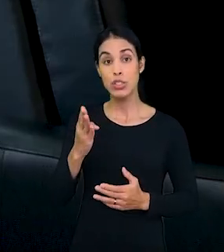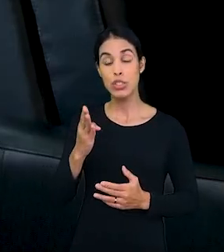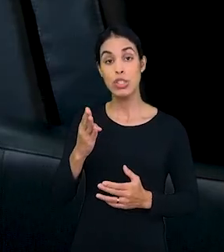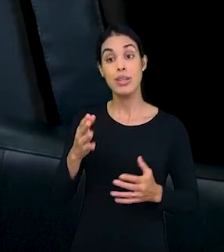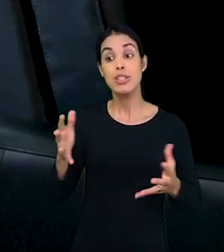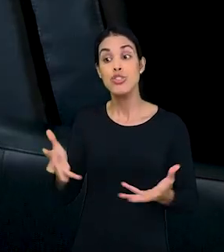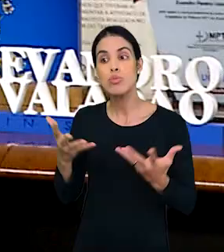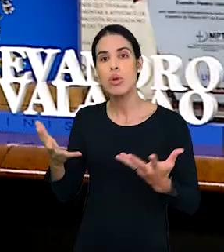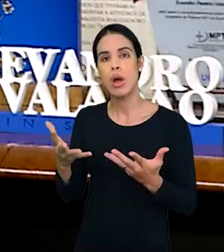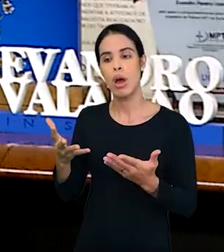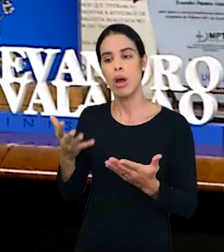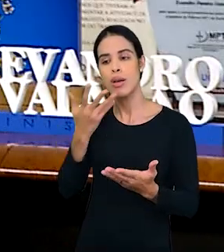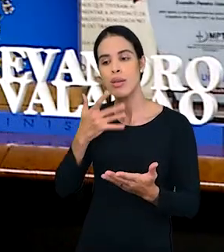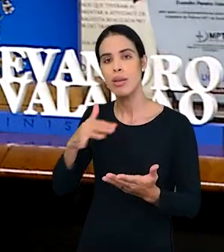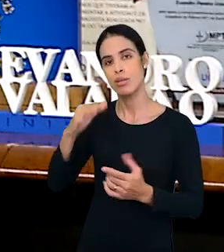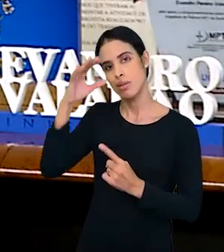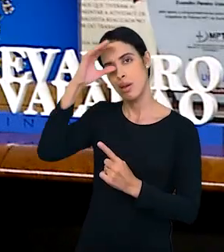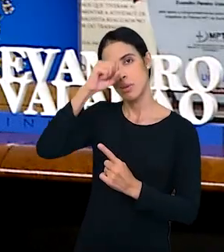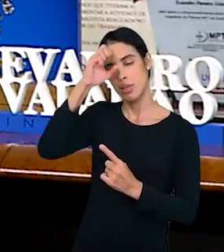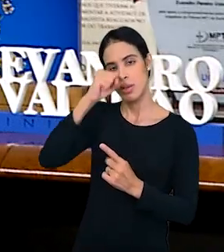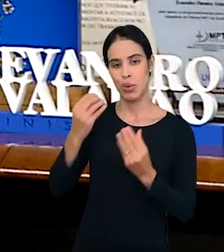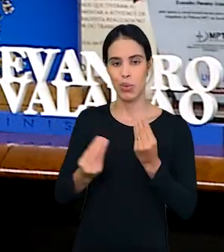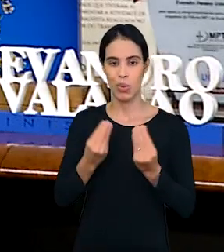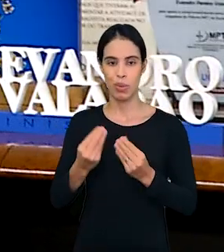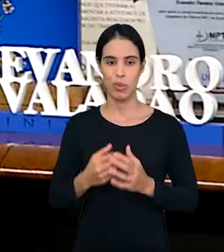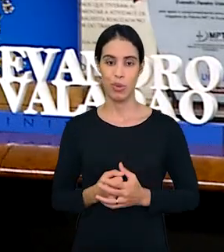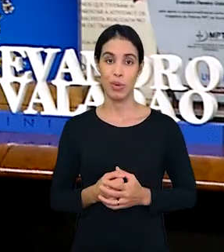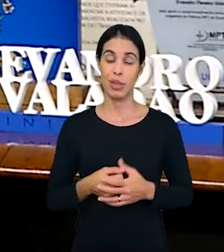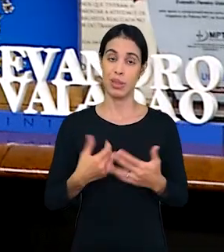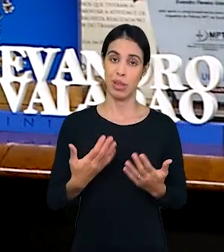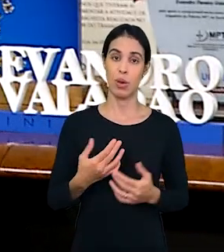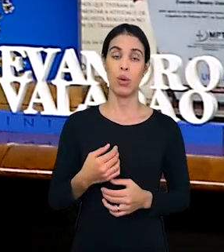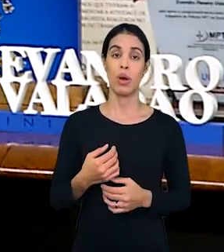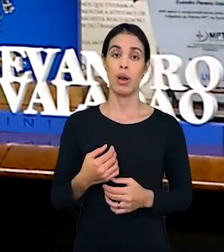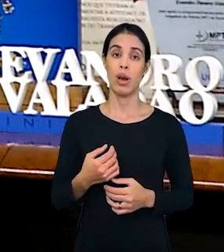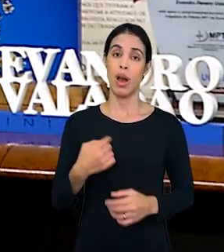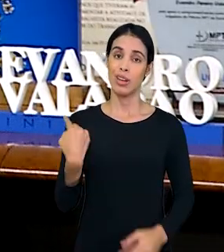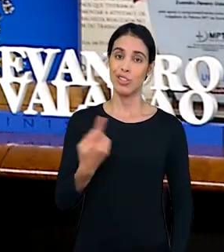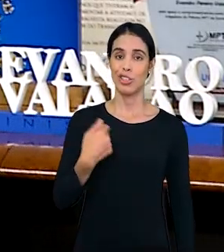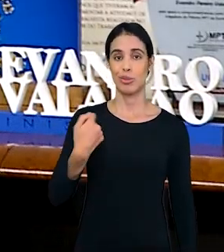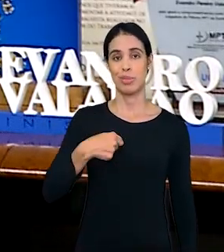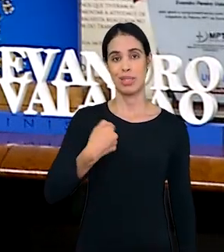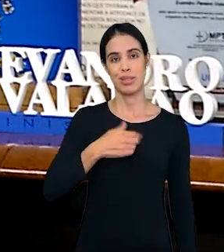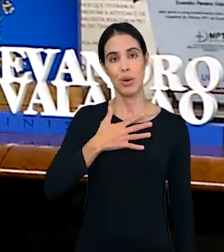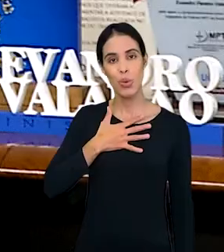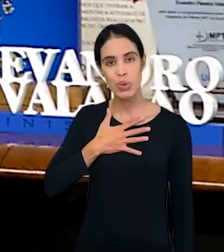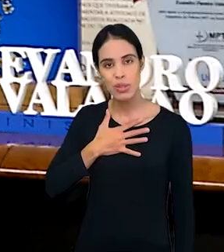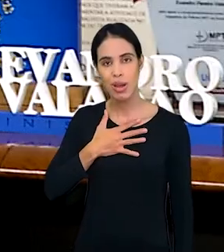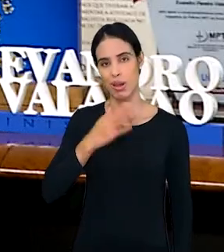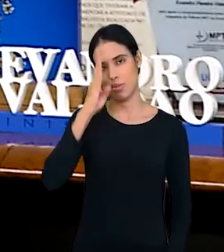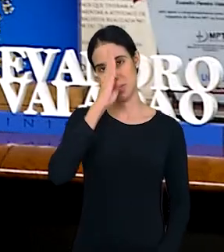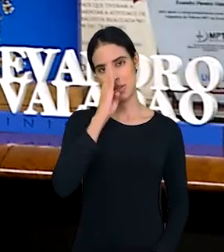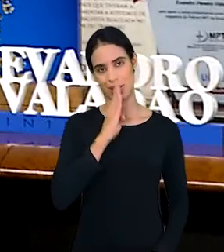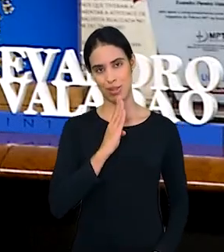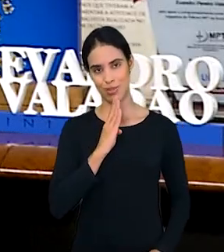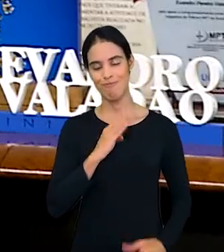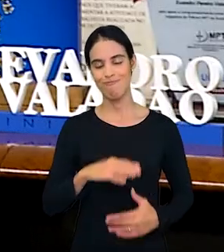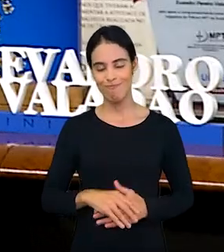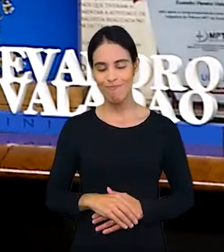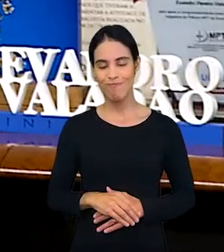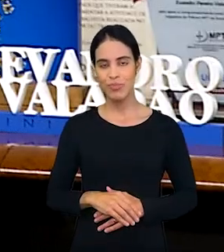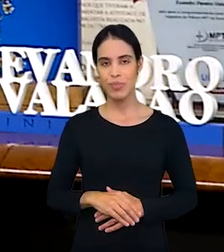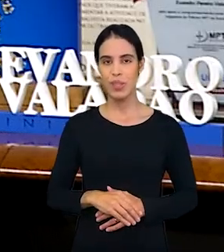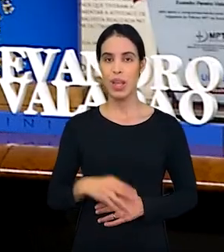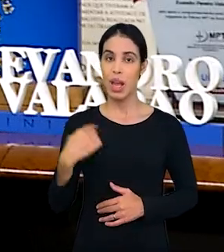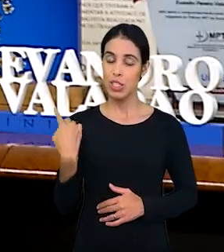estímulo à aprendizagem? Eu digo assim, nós precisamos gostar de nossa gente. O Brasil é um país que precisa gostar da sua